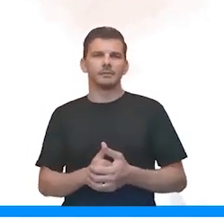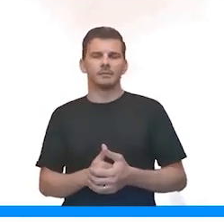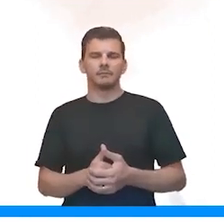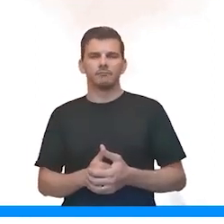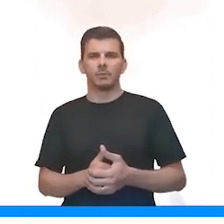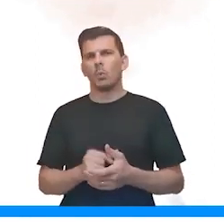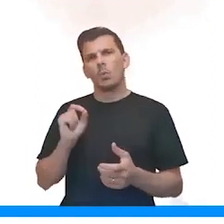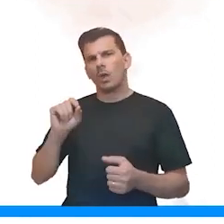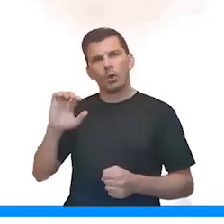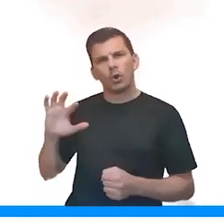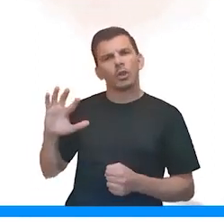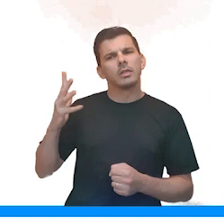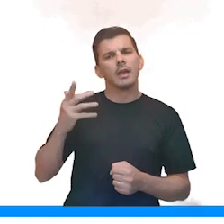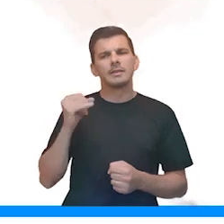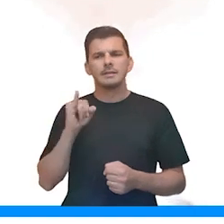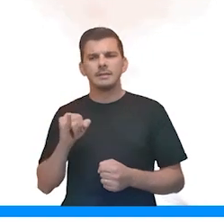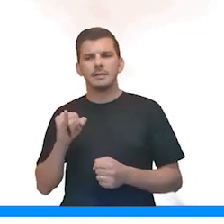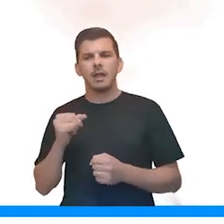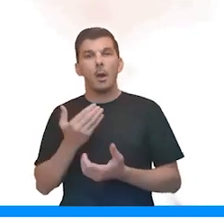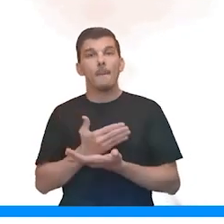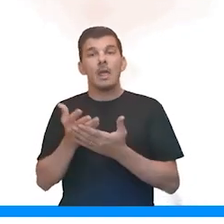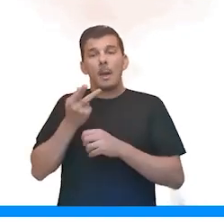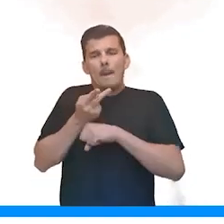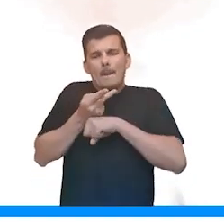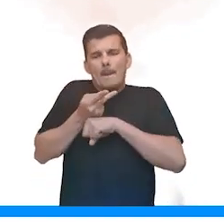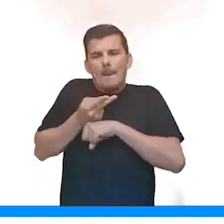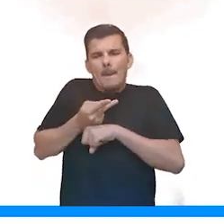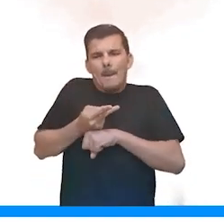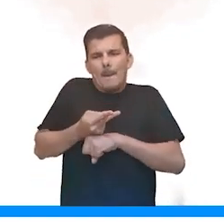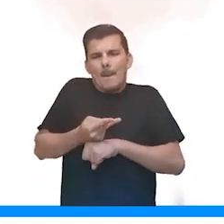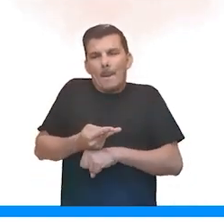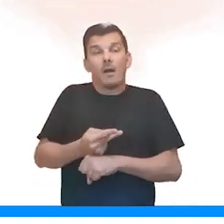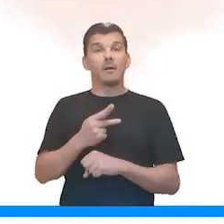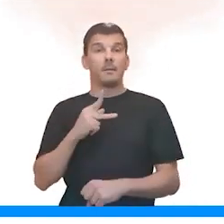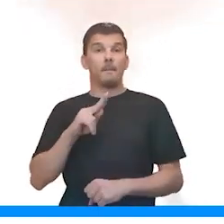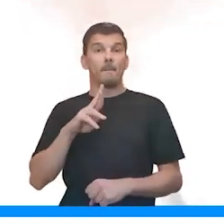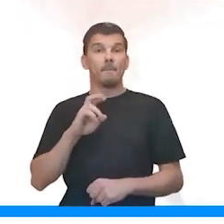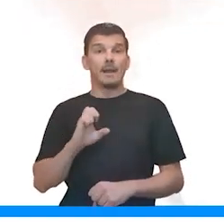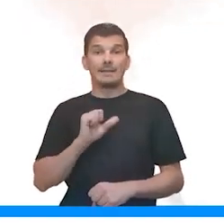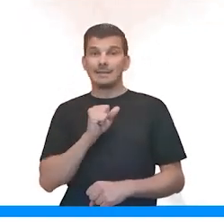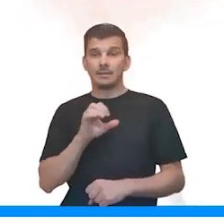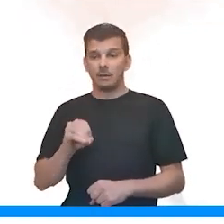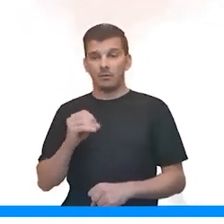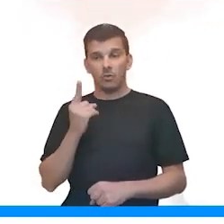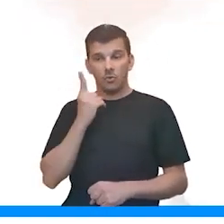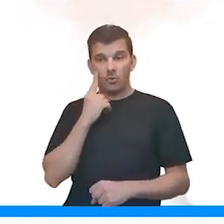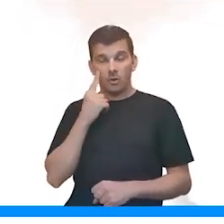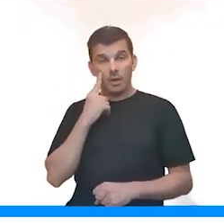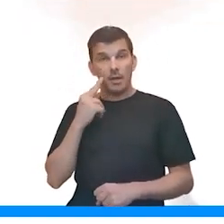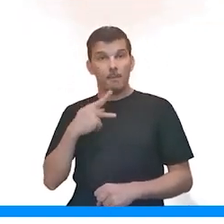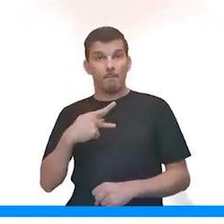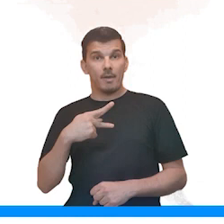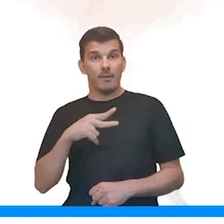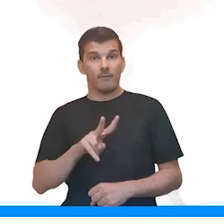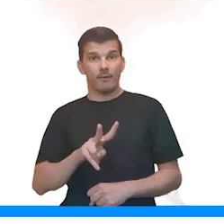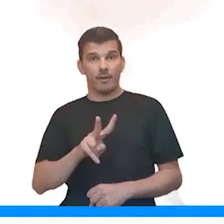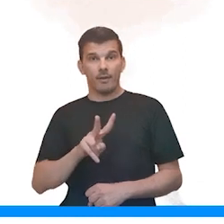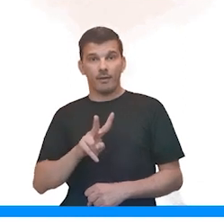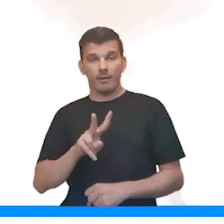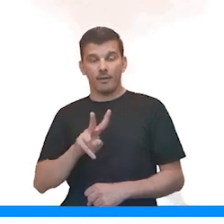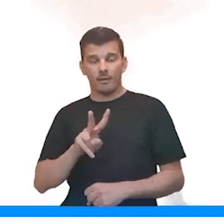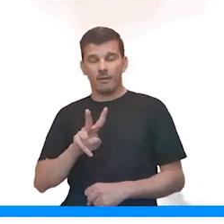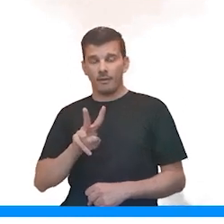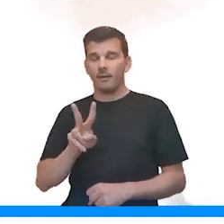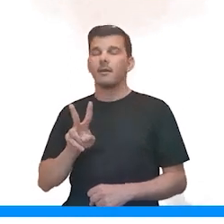volume do gás, o que acontece se eu aumentar a pressão? Vamos lembrar da equação? PV, ó,